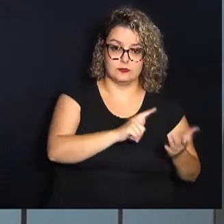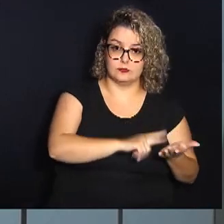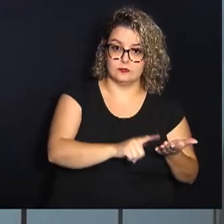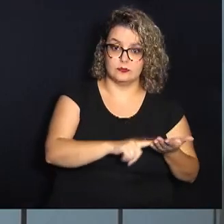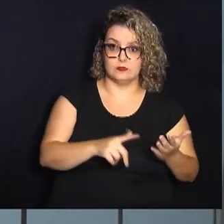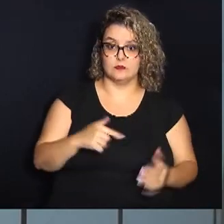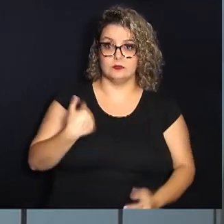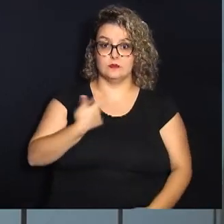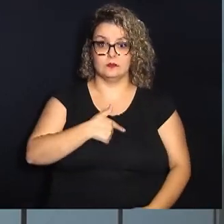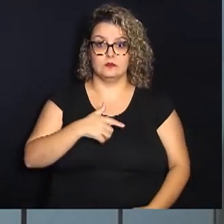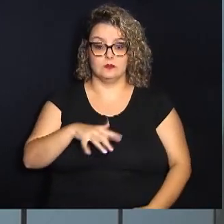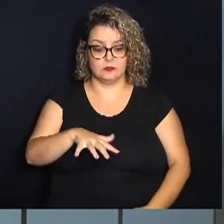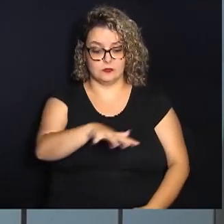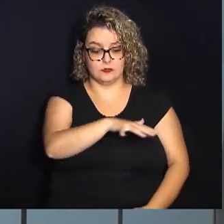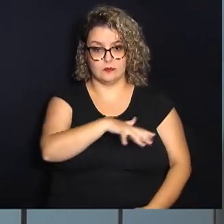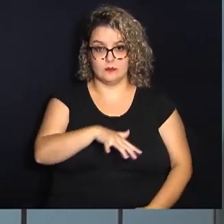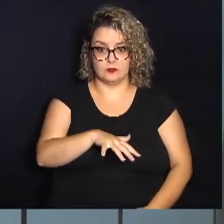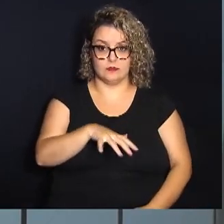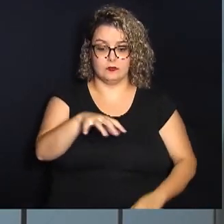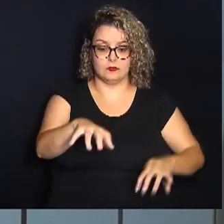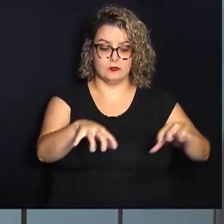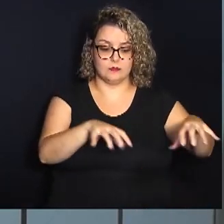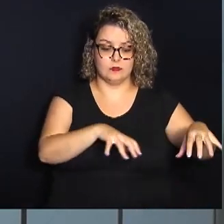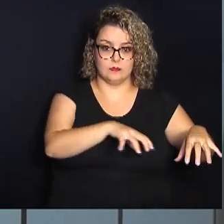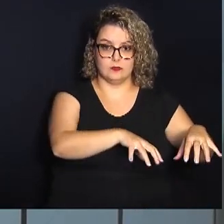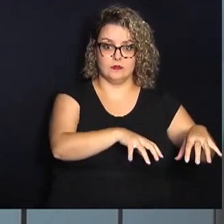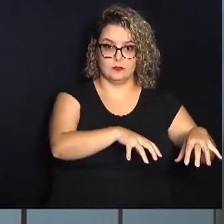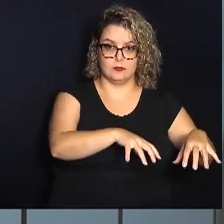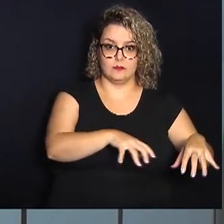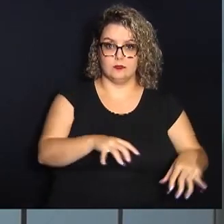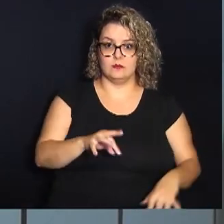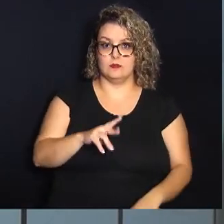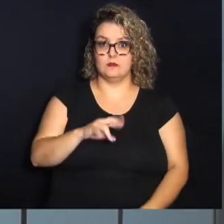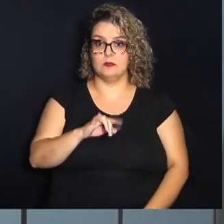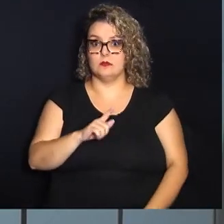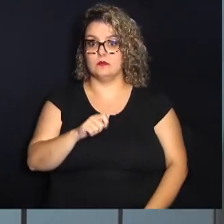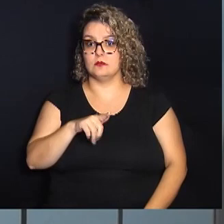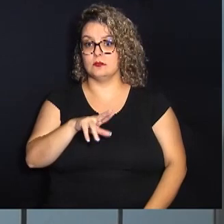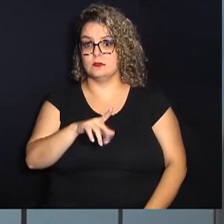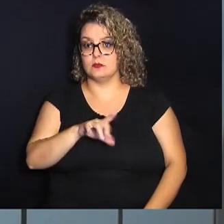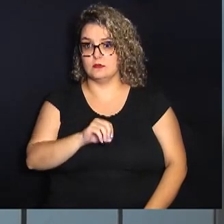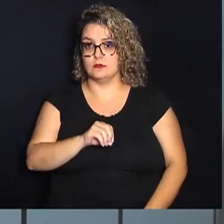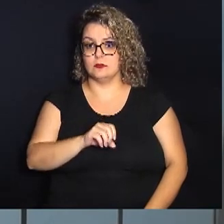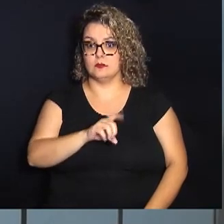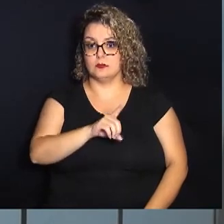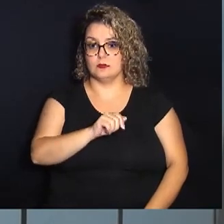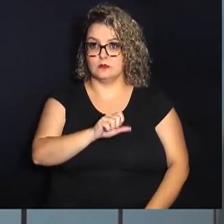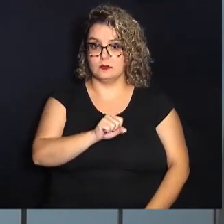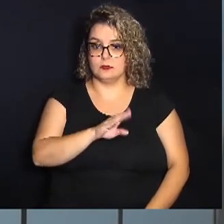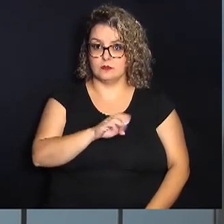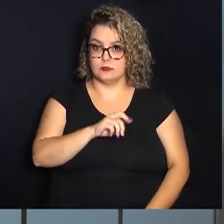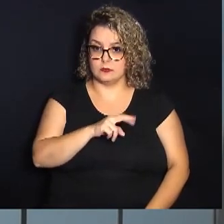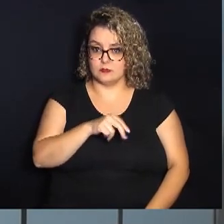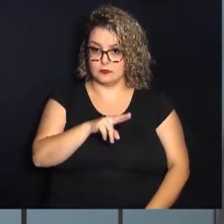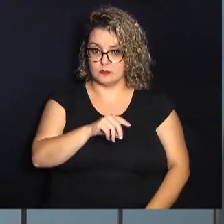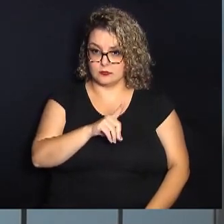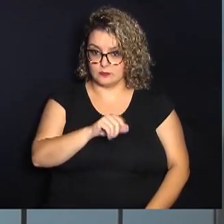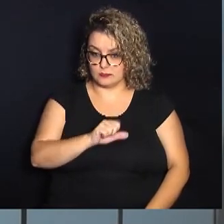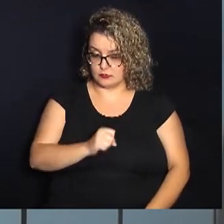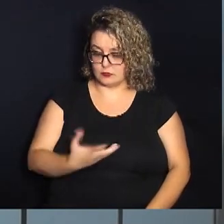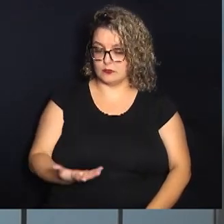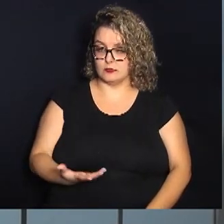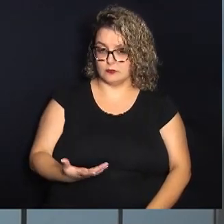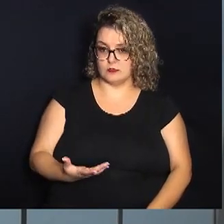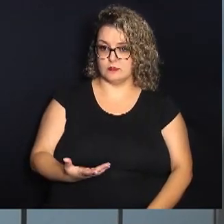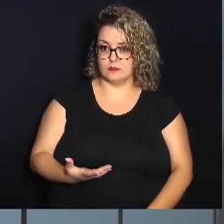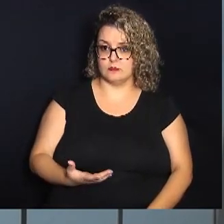estamos ali no Triângulo das Bermudas, né, vamos dizer assim. Eu já falei isso aqui várias vezes. O mosquito não chega